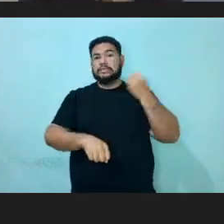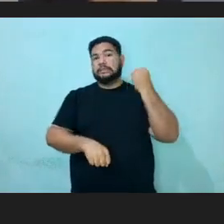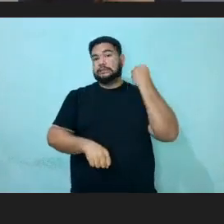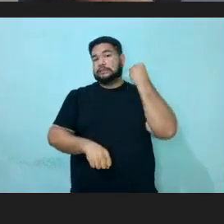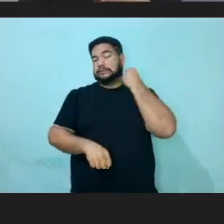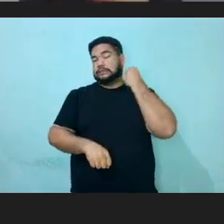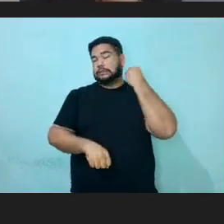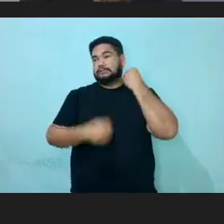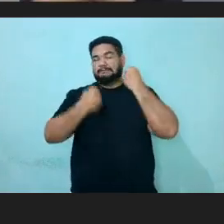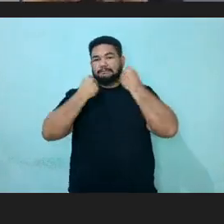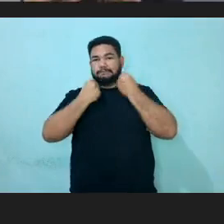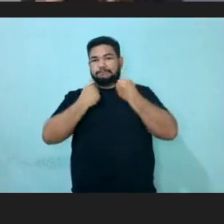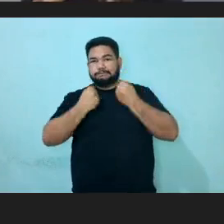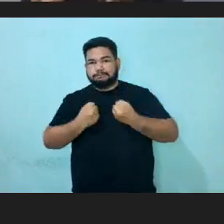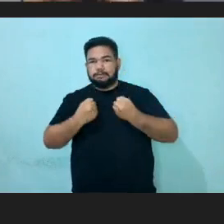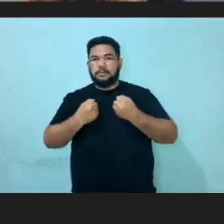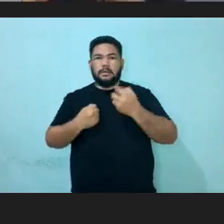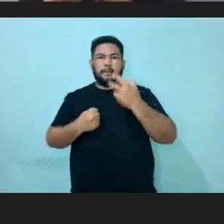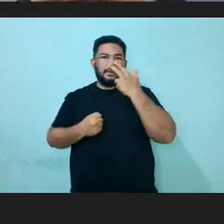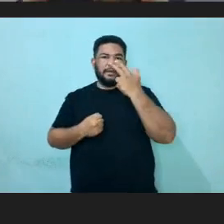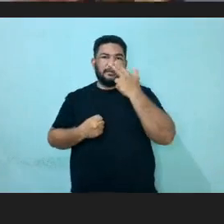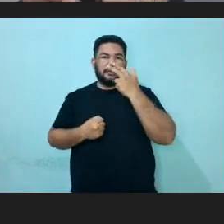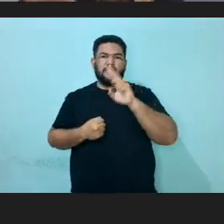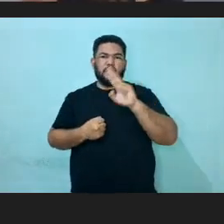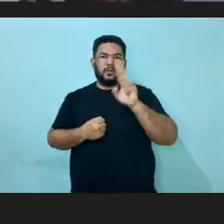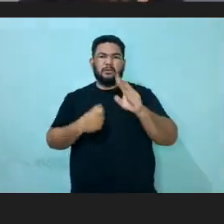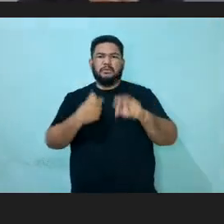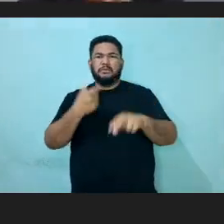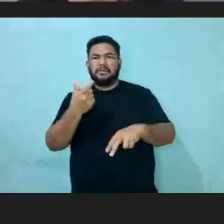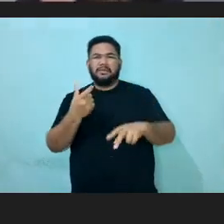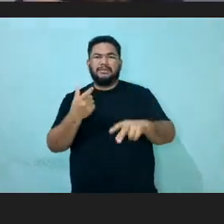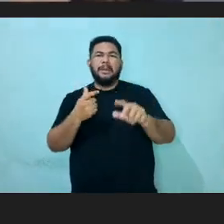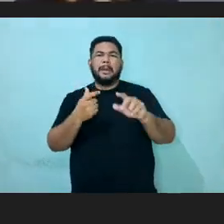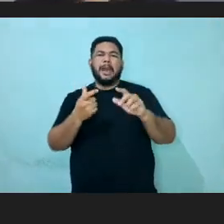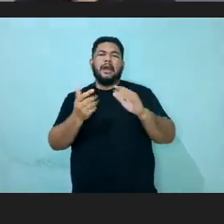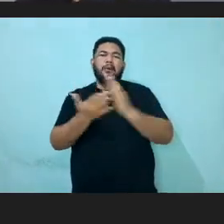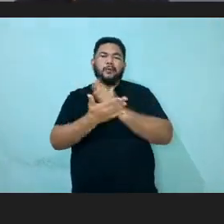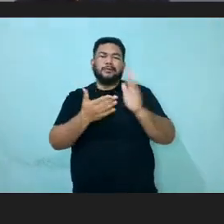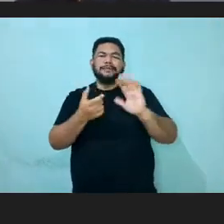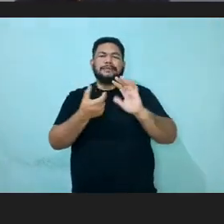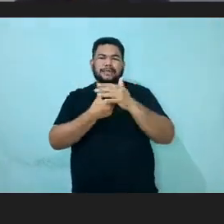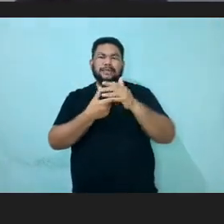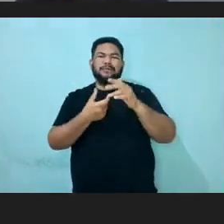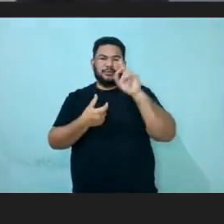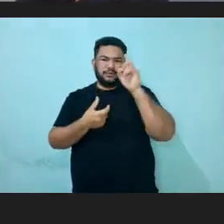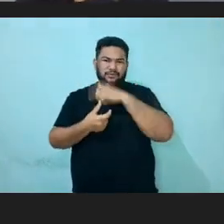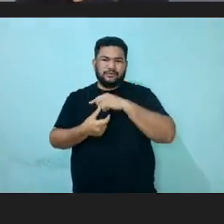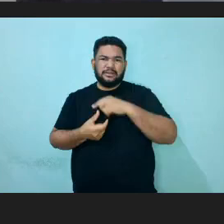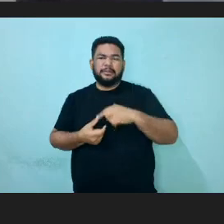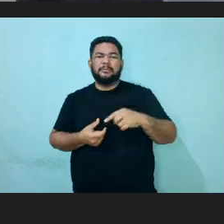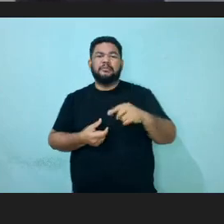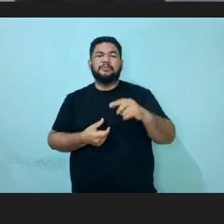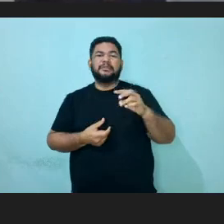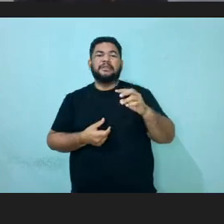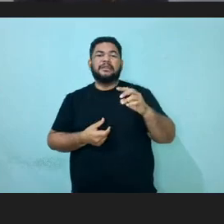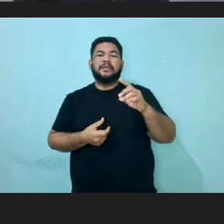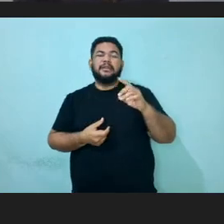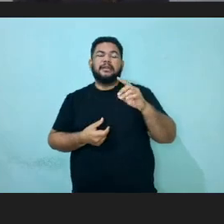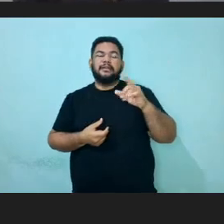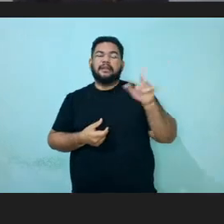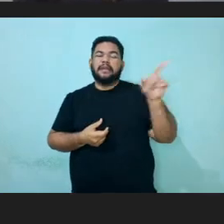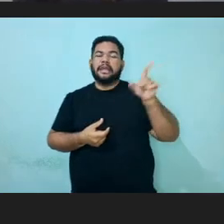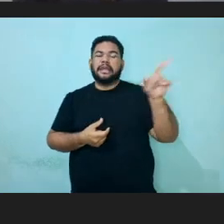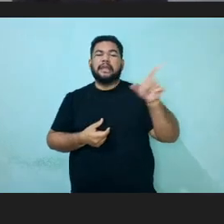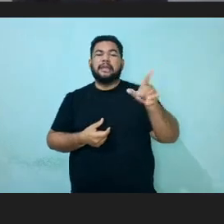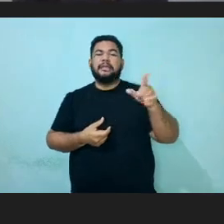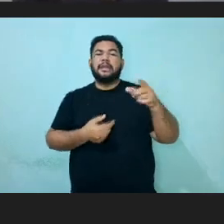existe um negócio chamado plexo, né? Eu não vou falar nessas coisas difíceis, existe uma região de plexo que ela é responsável por absorção de